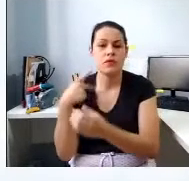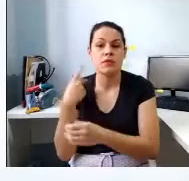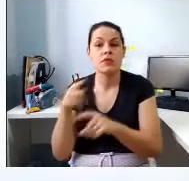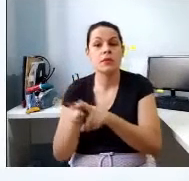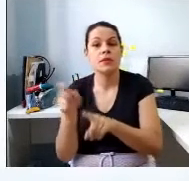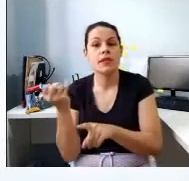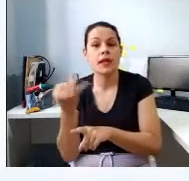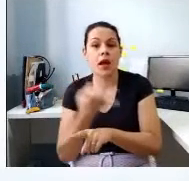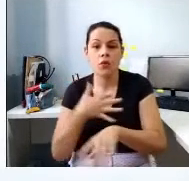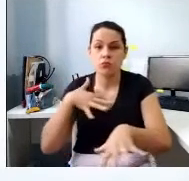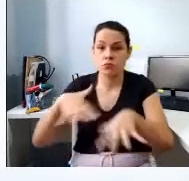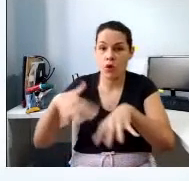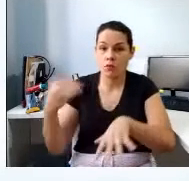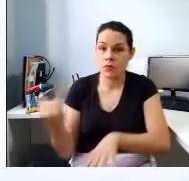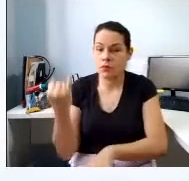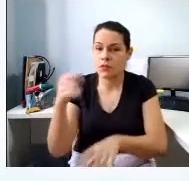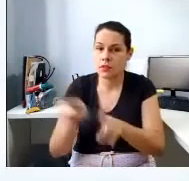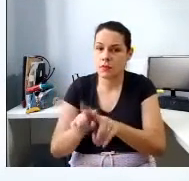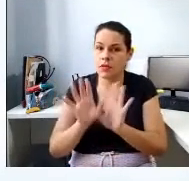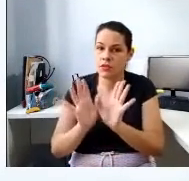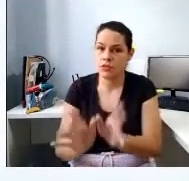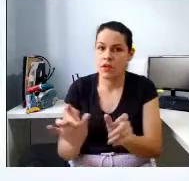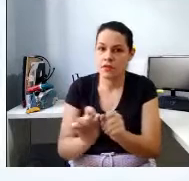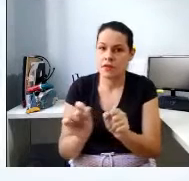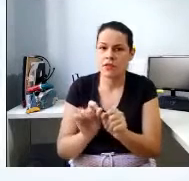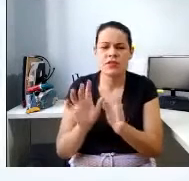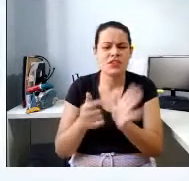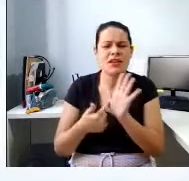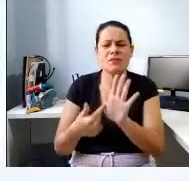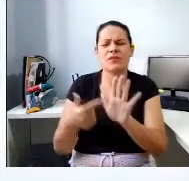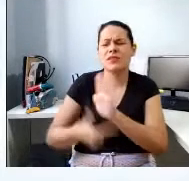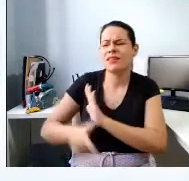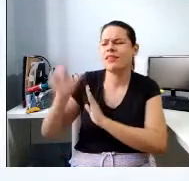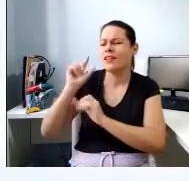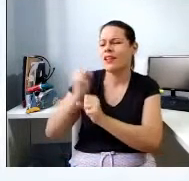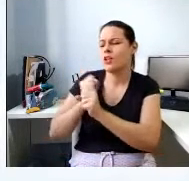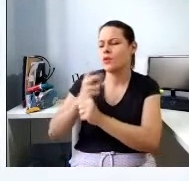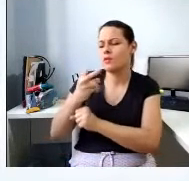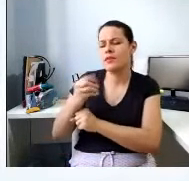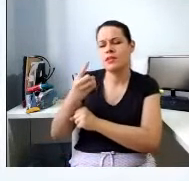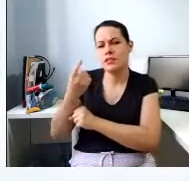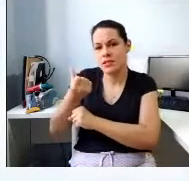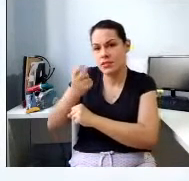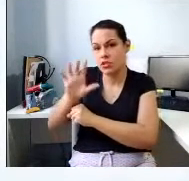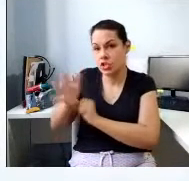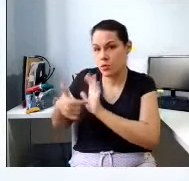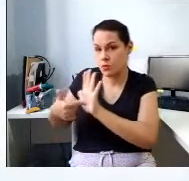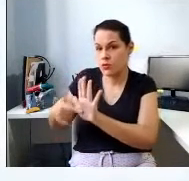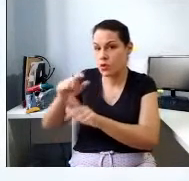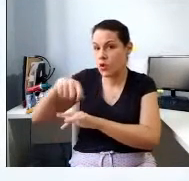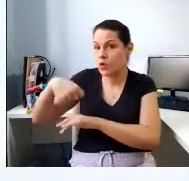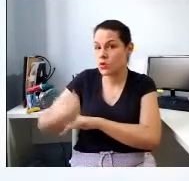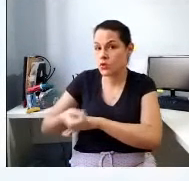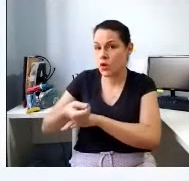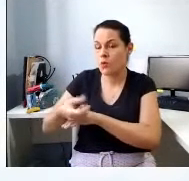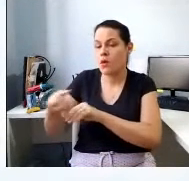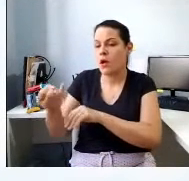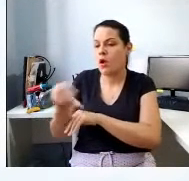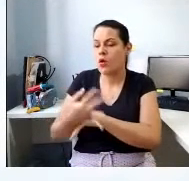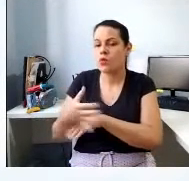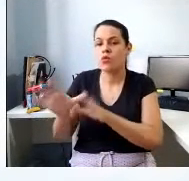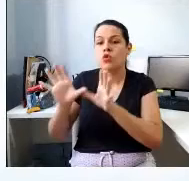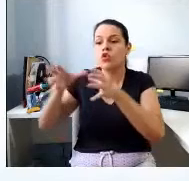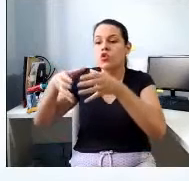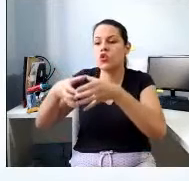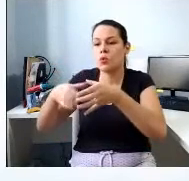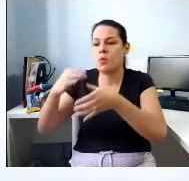movimentos interessantes aparecendo, já tinha aparecido na primeira eleição ali em 2016, que foi a questão dos mandatos